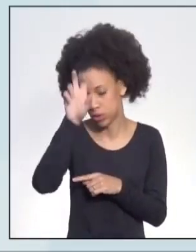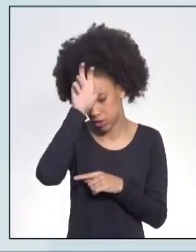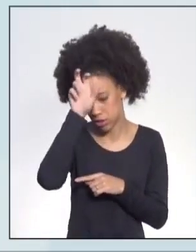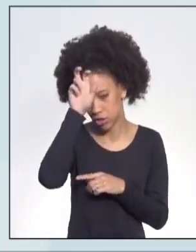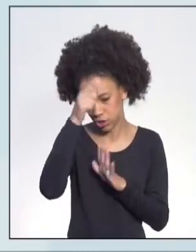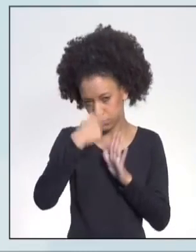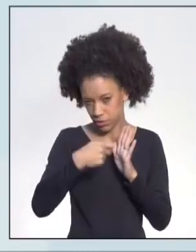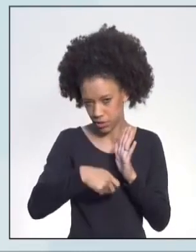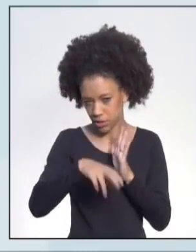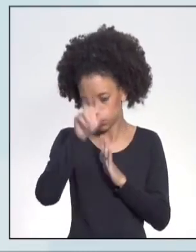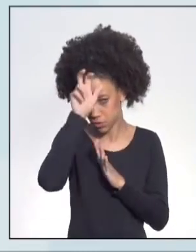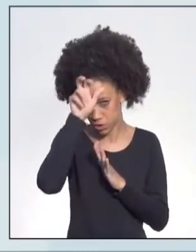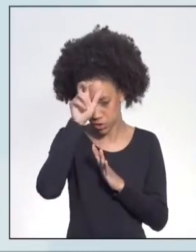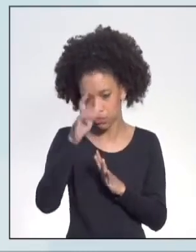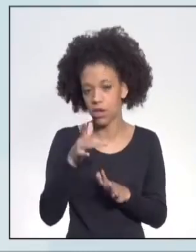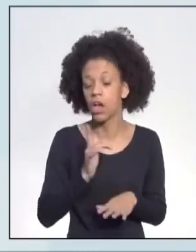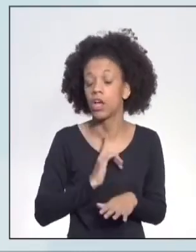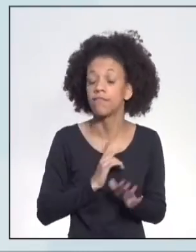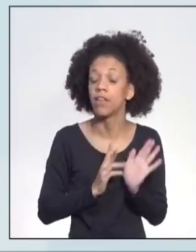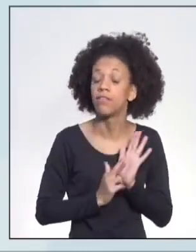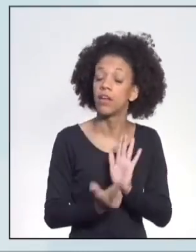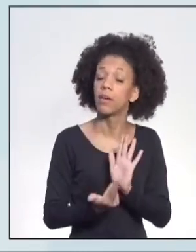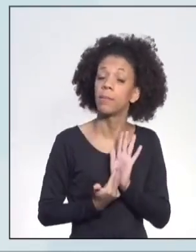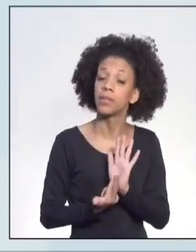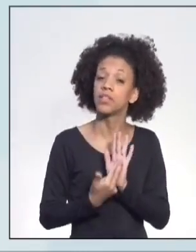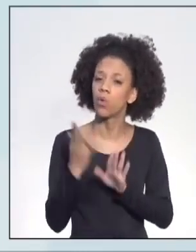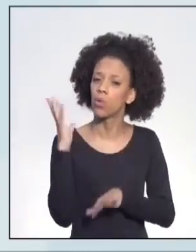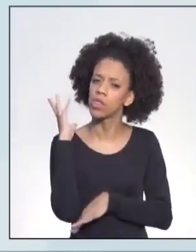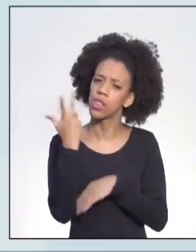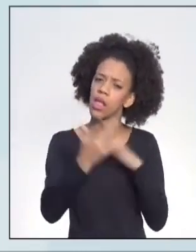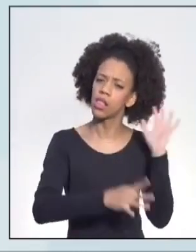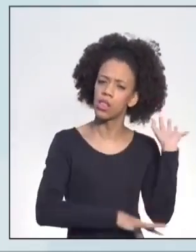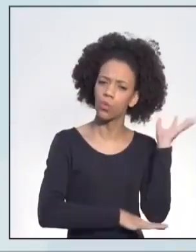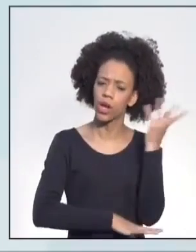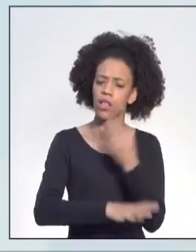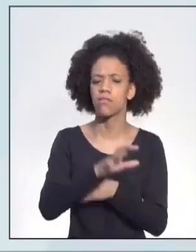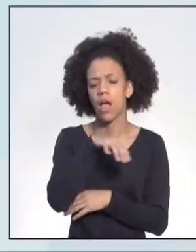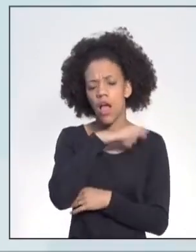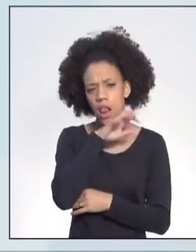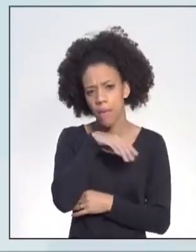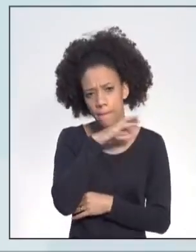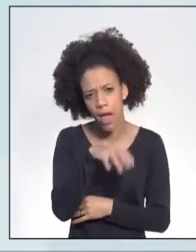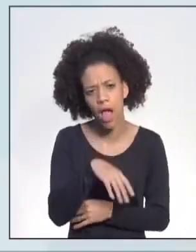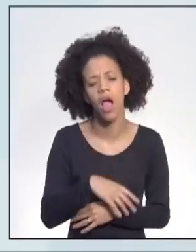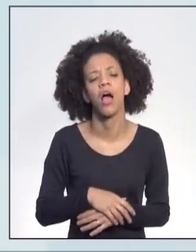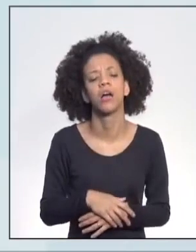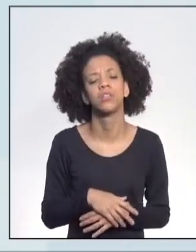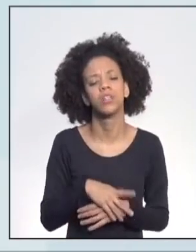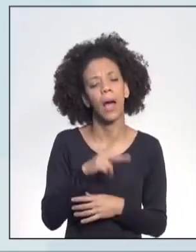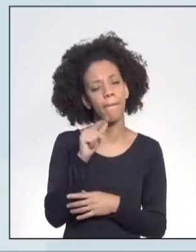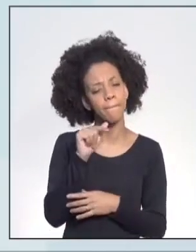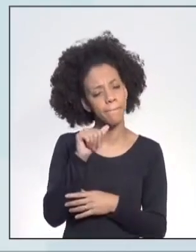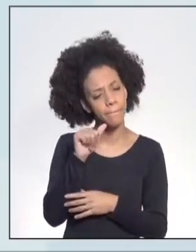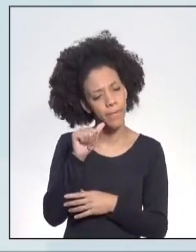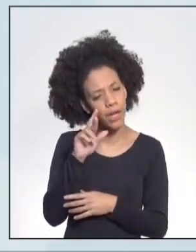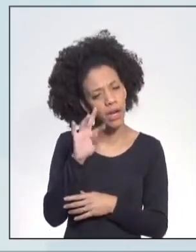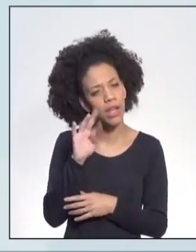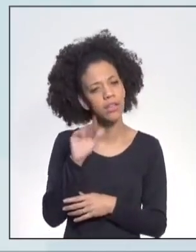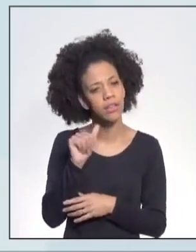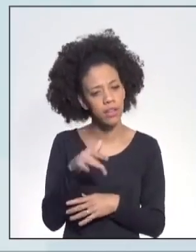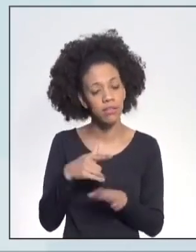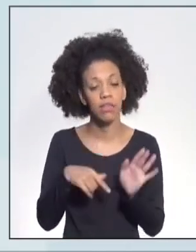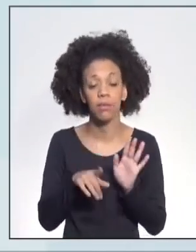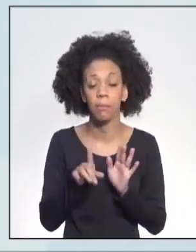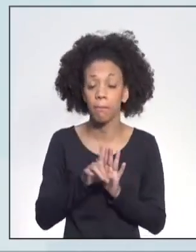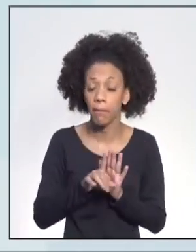aí a representação de elementos da natureza, elementos animais, plantas, para representar o quê? O dia a dia,